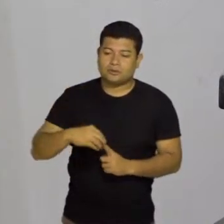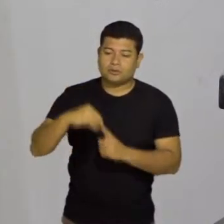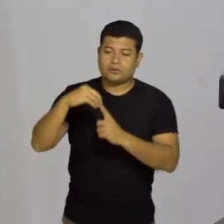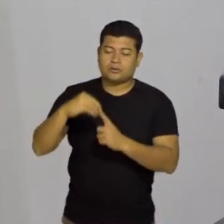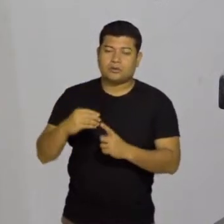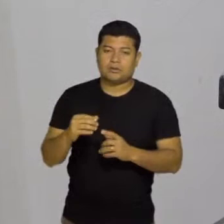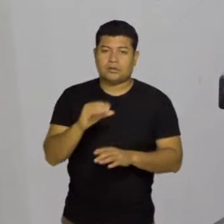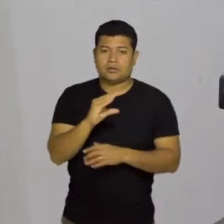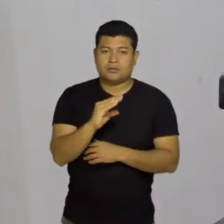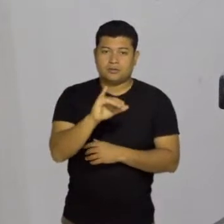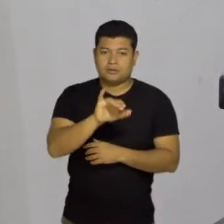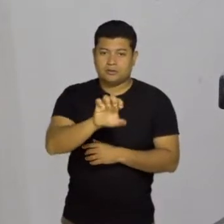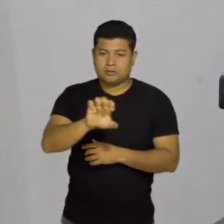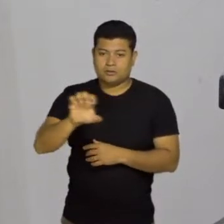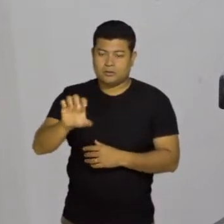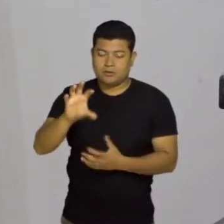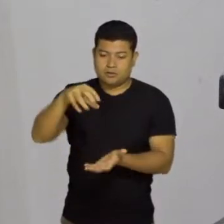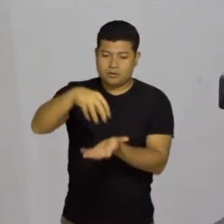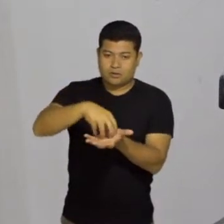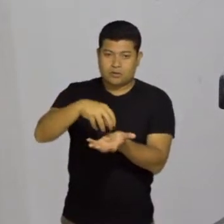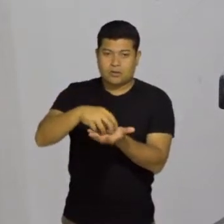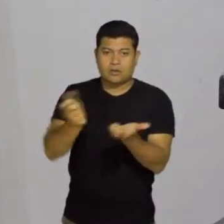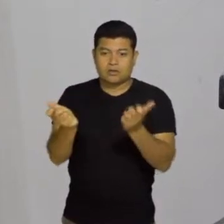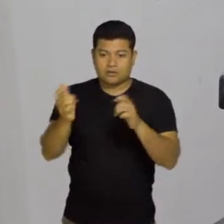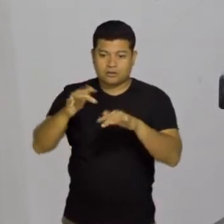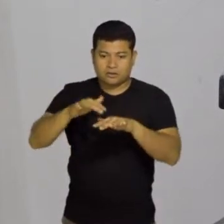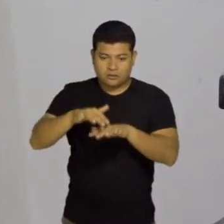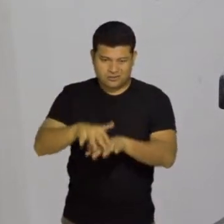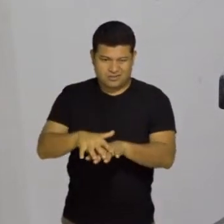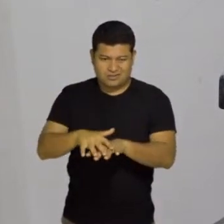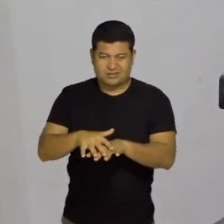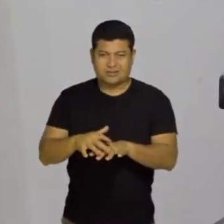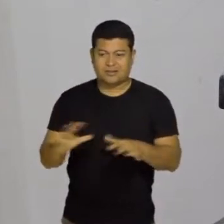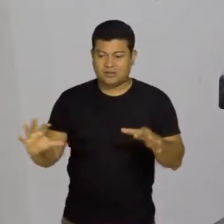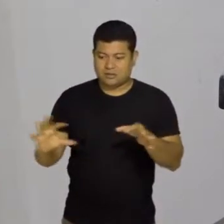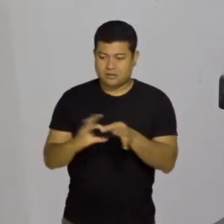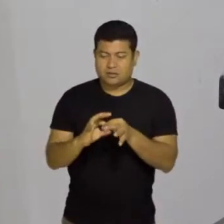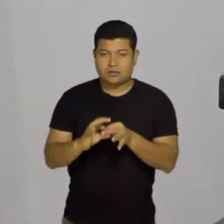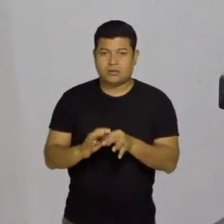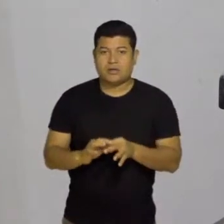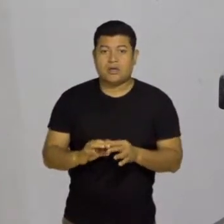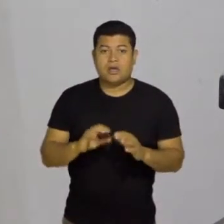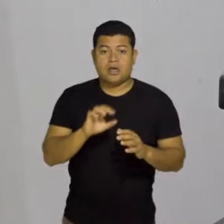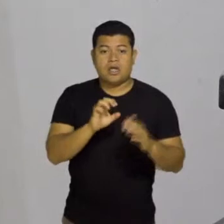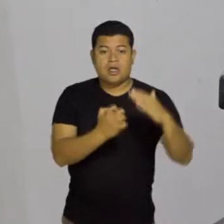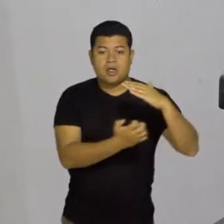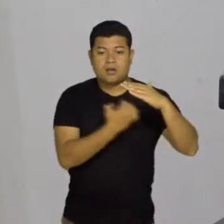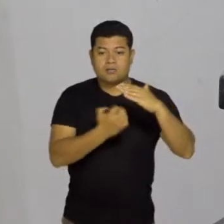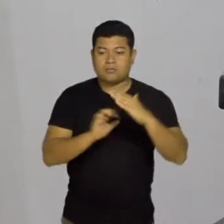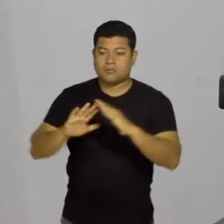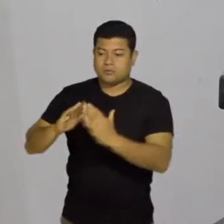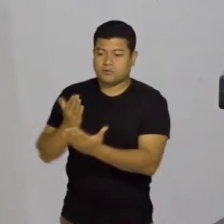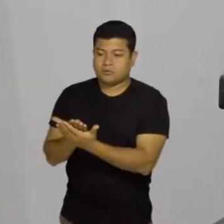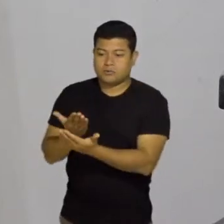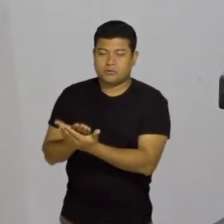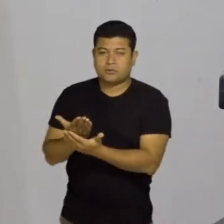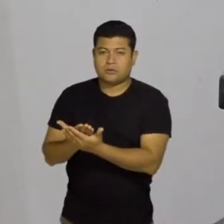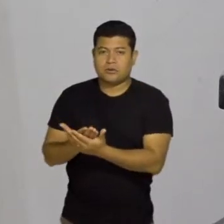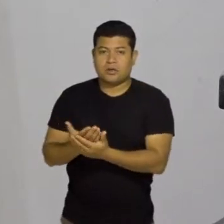CIE hoje, o Centro de Integração Empresa Escola de Santa Catarina, é hoje a maior organização social do Estado,